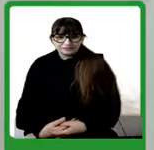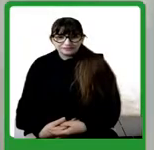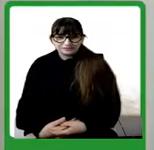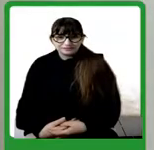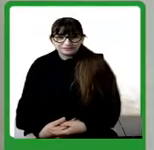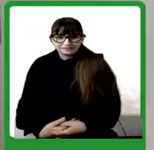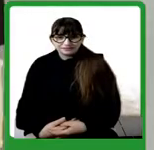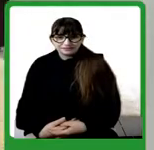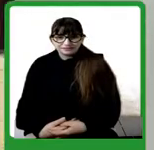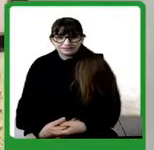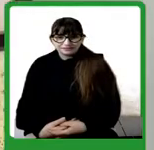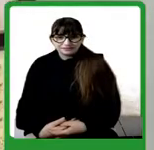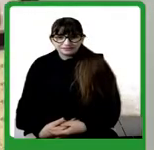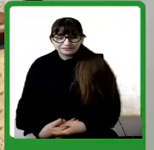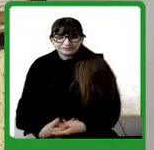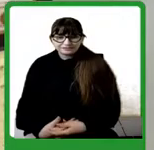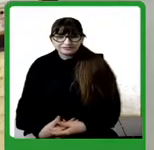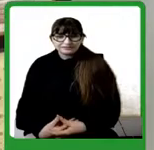tu não.